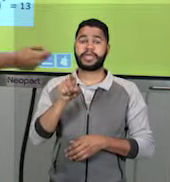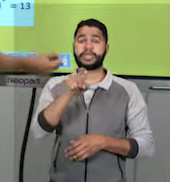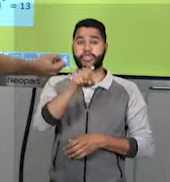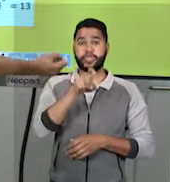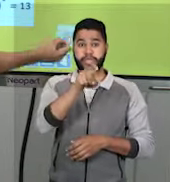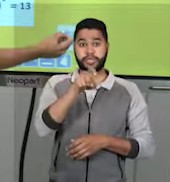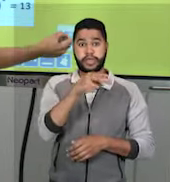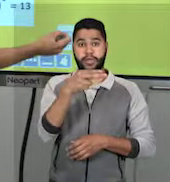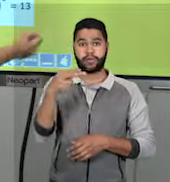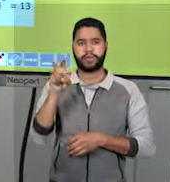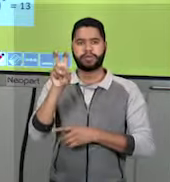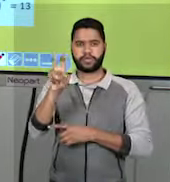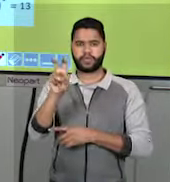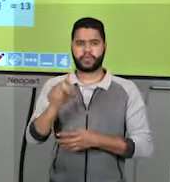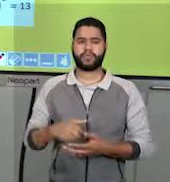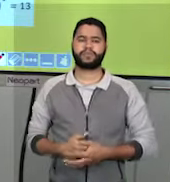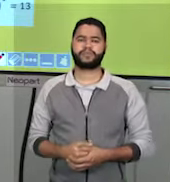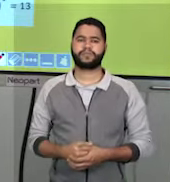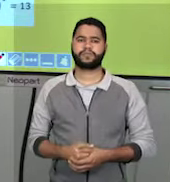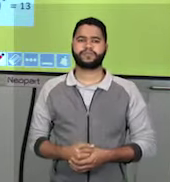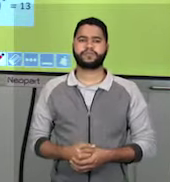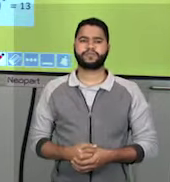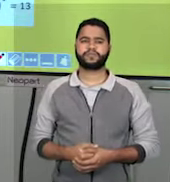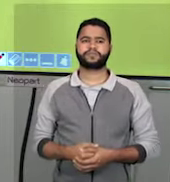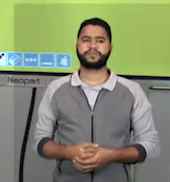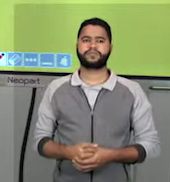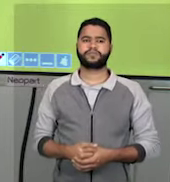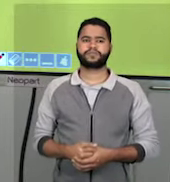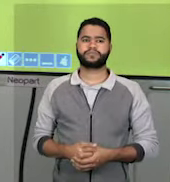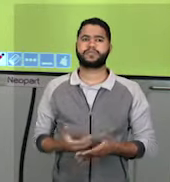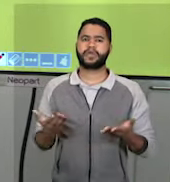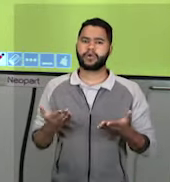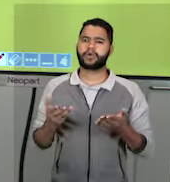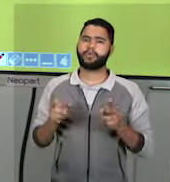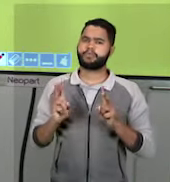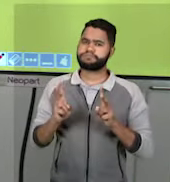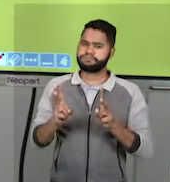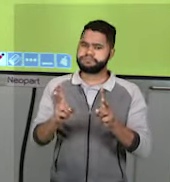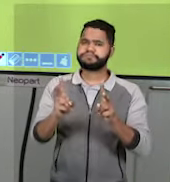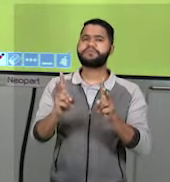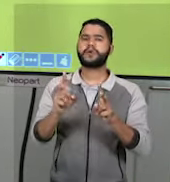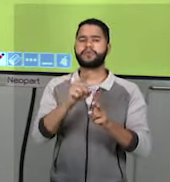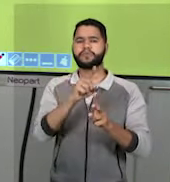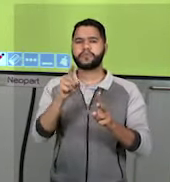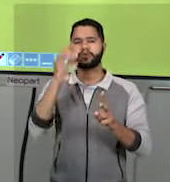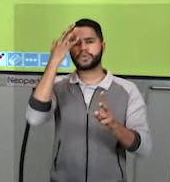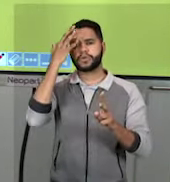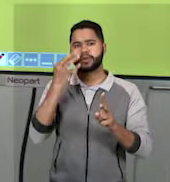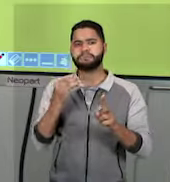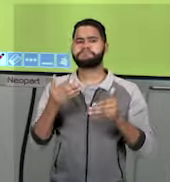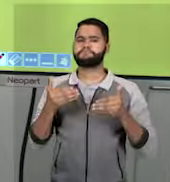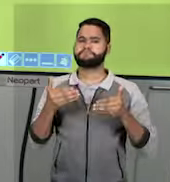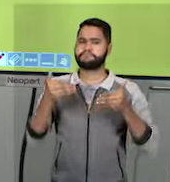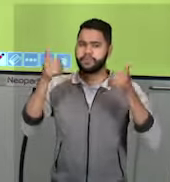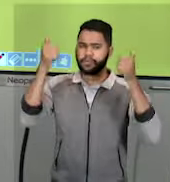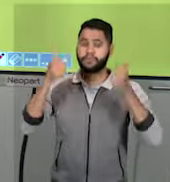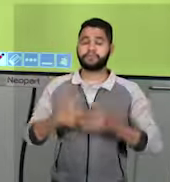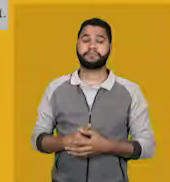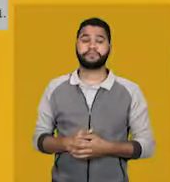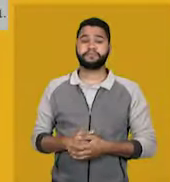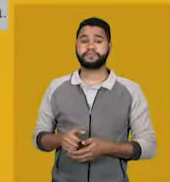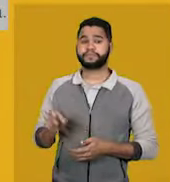né? Então, nós vamos aprofundando aqui para você entender melhor o logaritmo. Então,